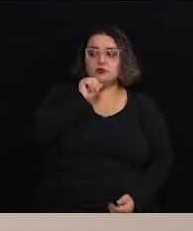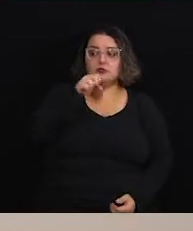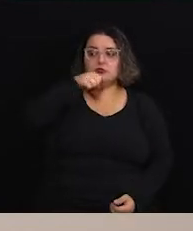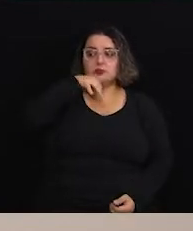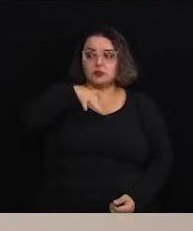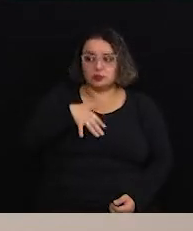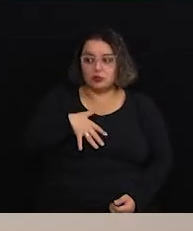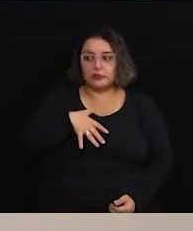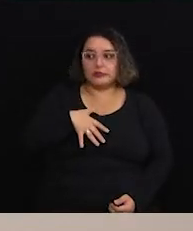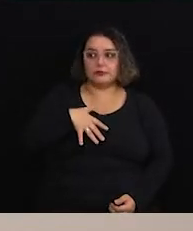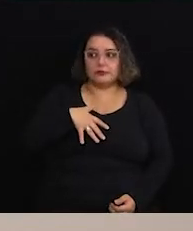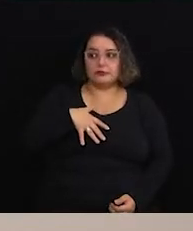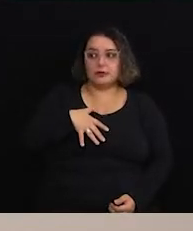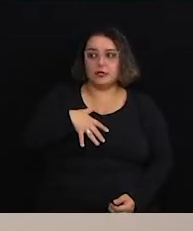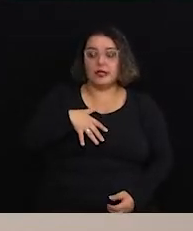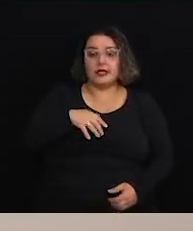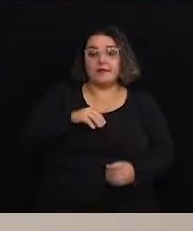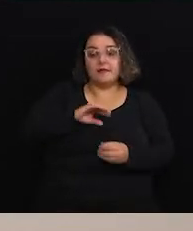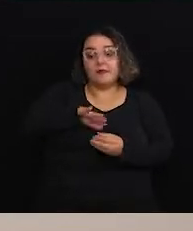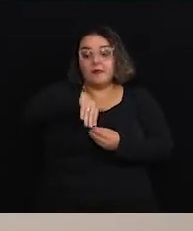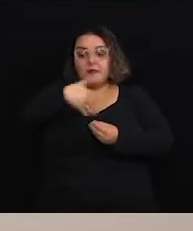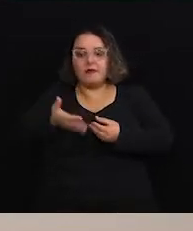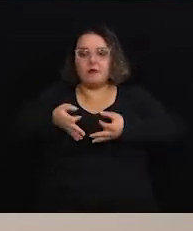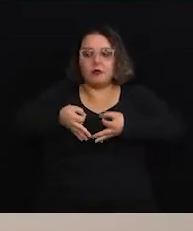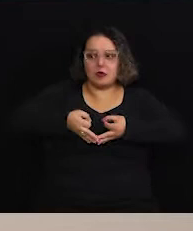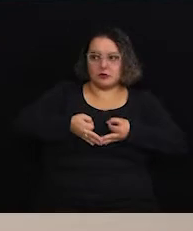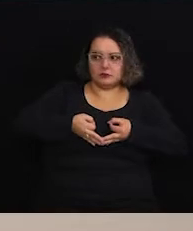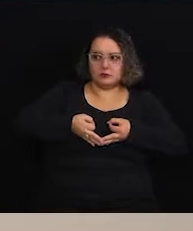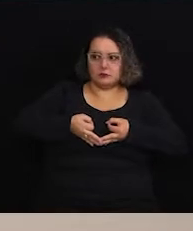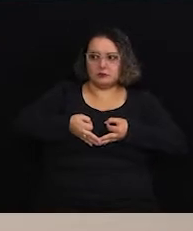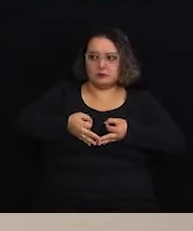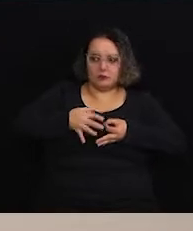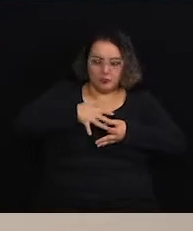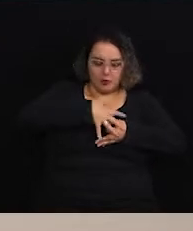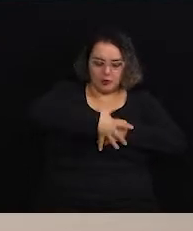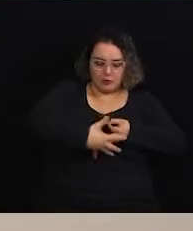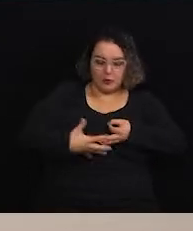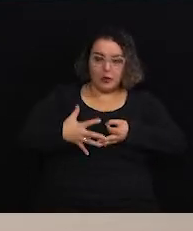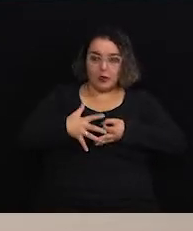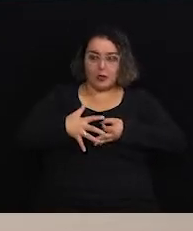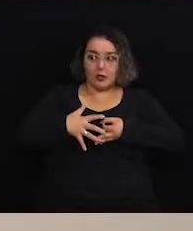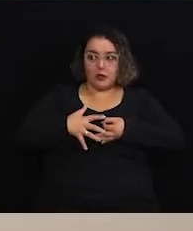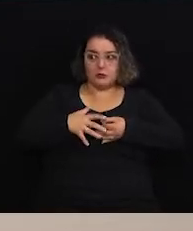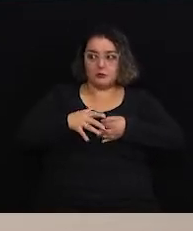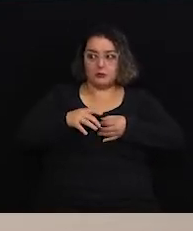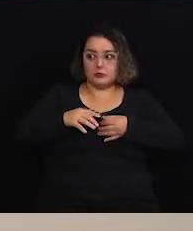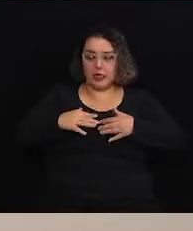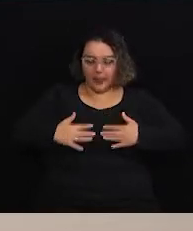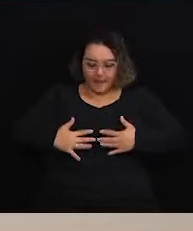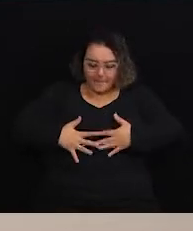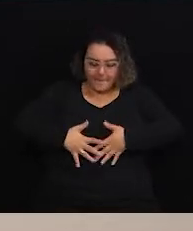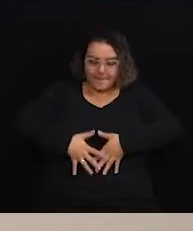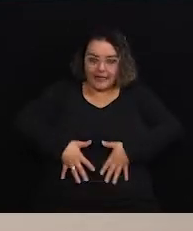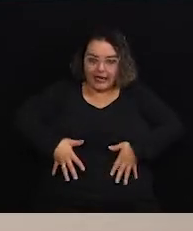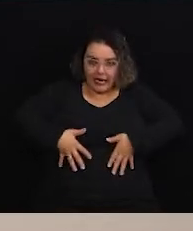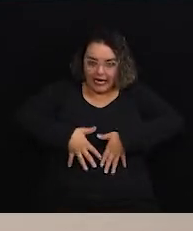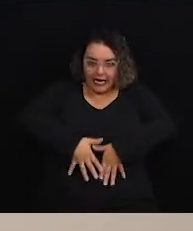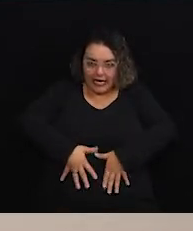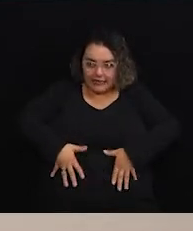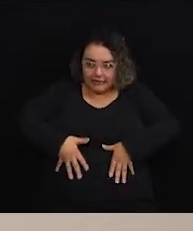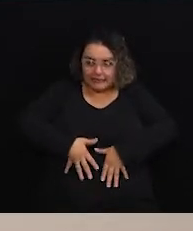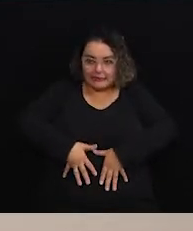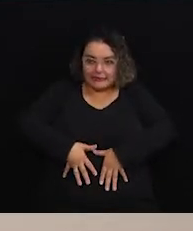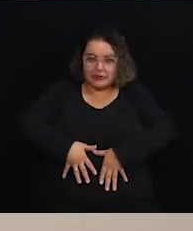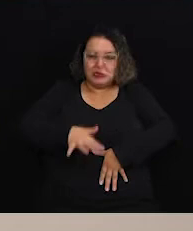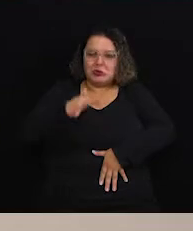outros locais fora do útero. Então, dentro do abdômen da mulher, assim, fora do útero dela, e vai provocar muita